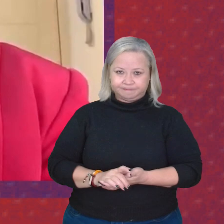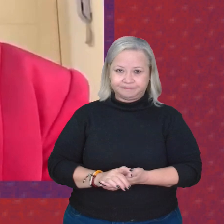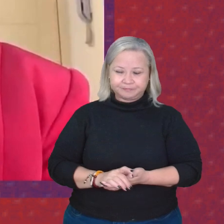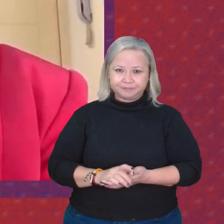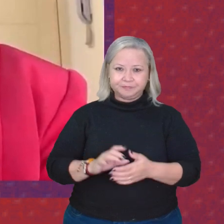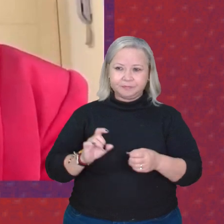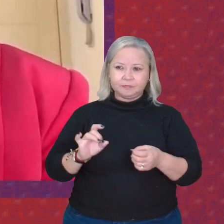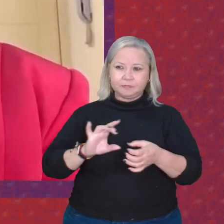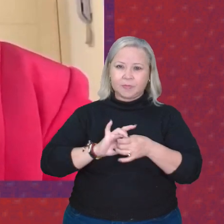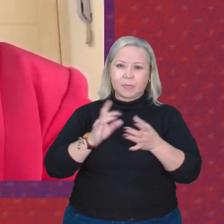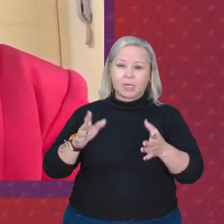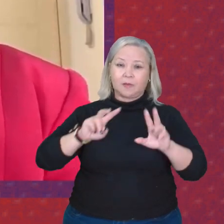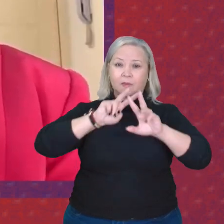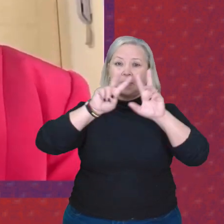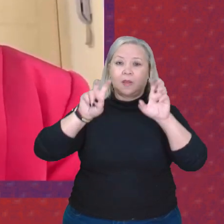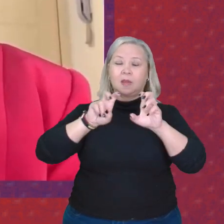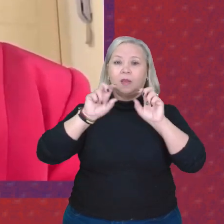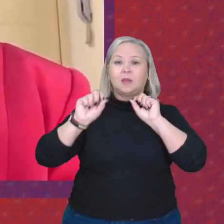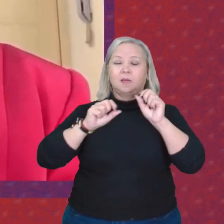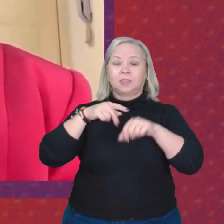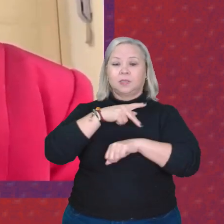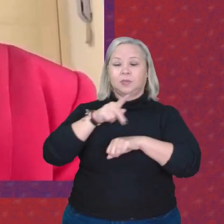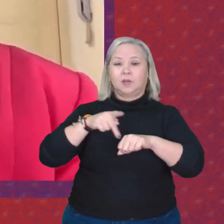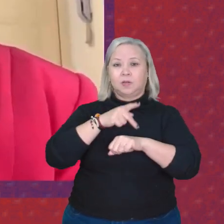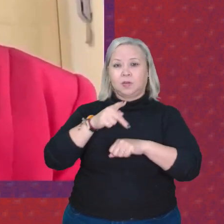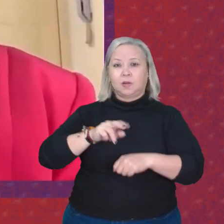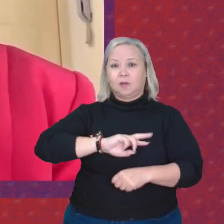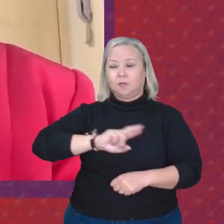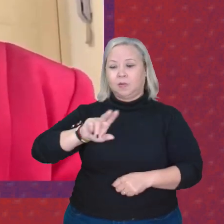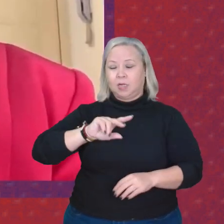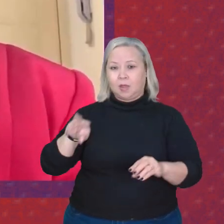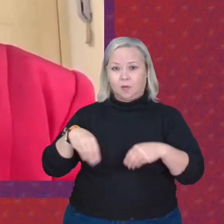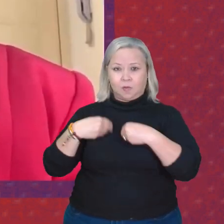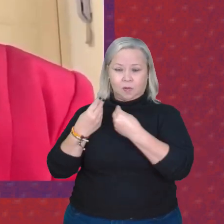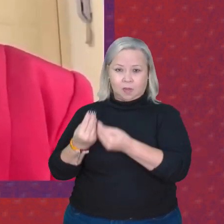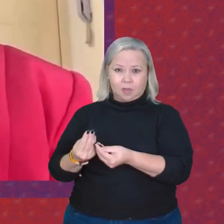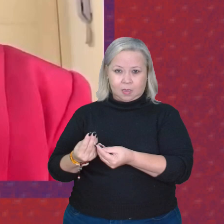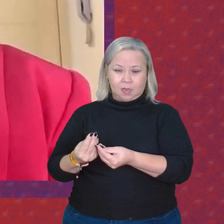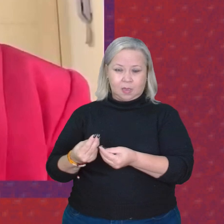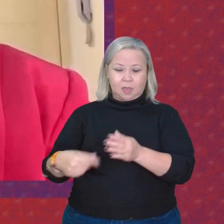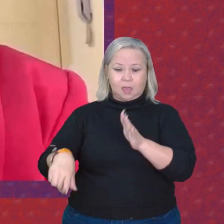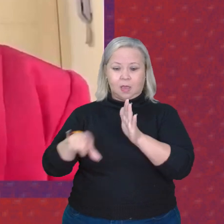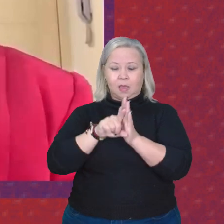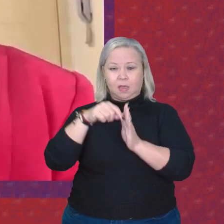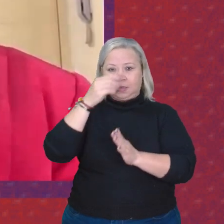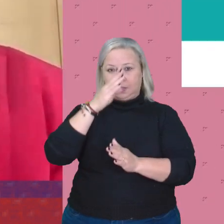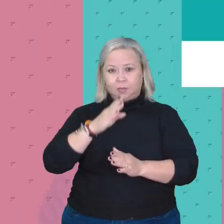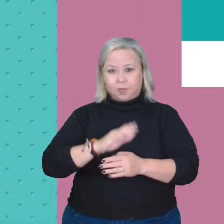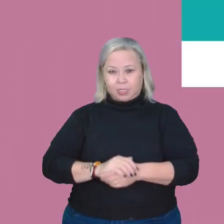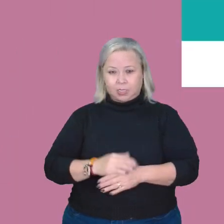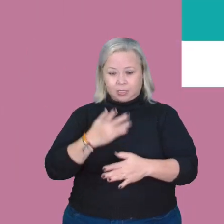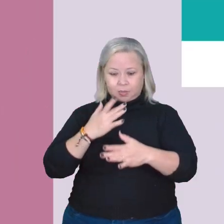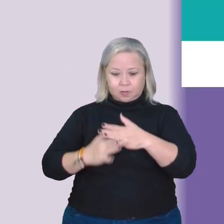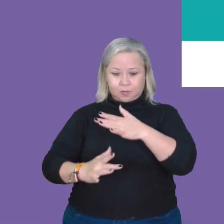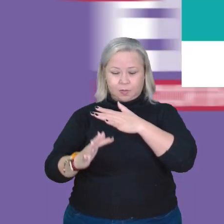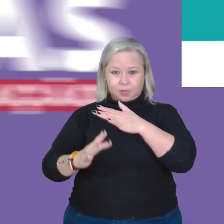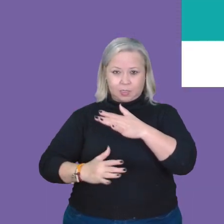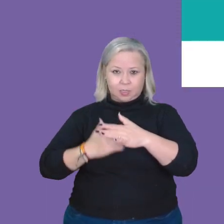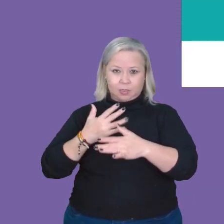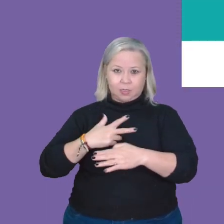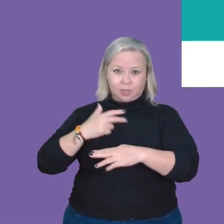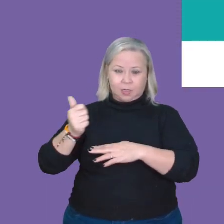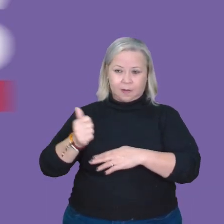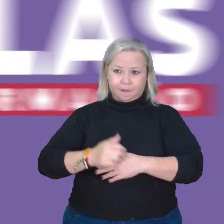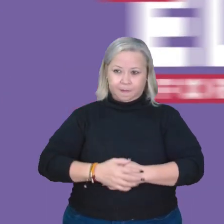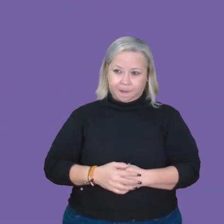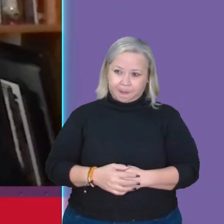claro desrespeito ao princípio internacional da não devolução às leis brasileiras de imigração e refúgio.